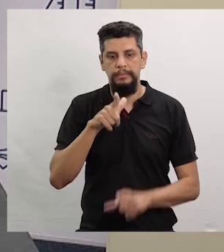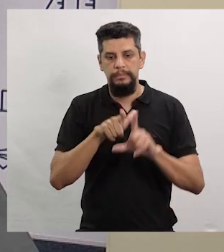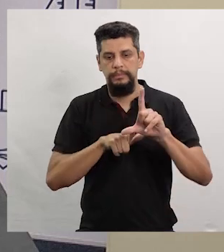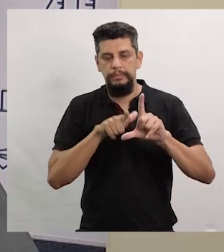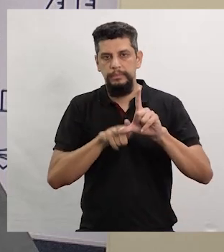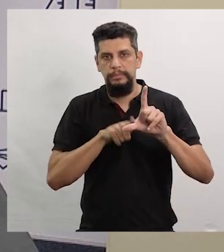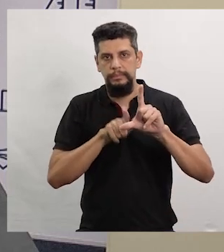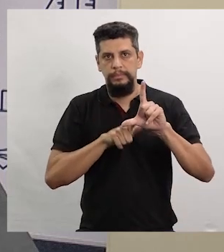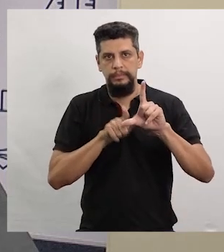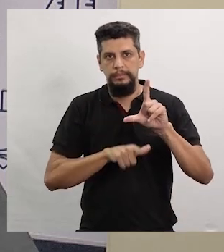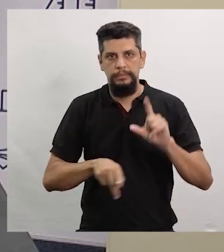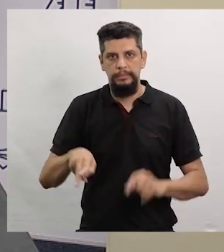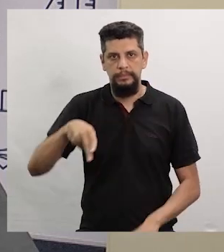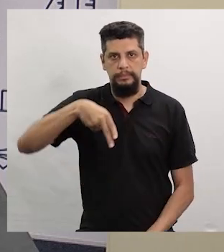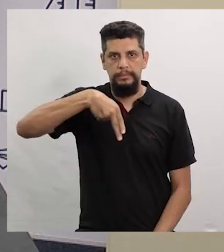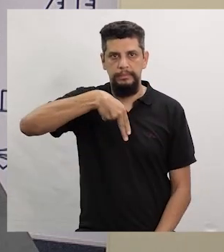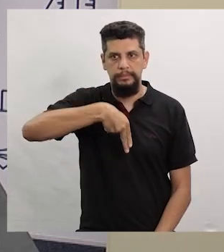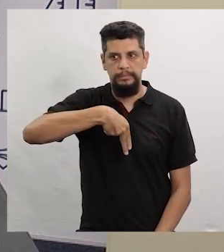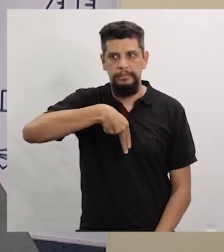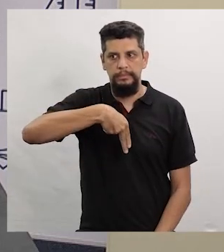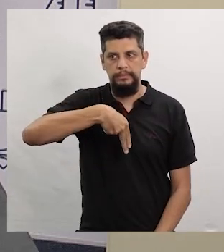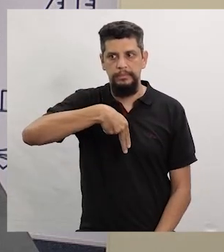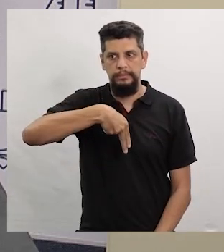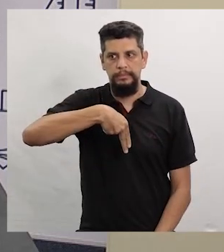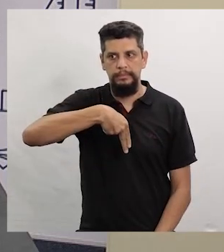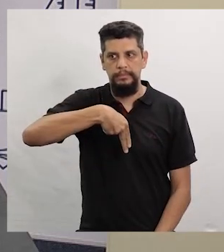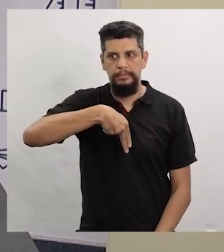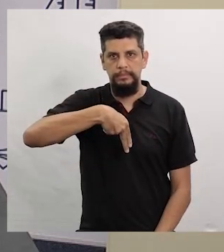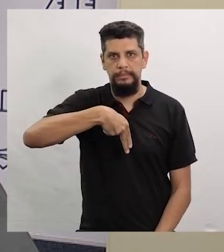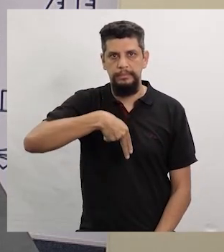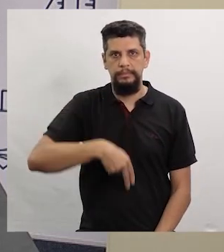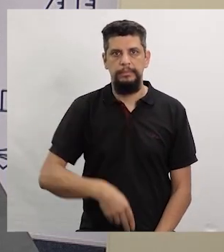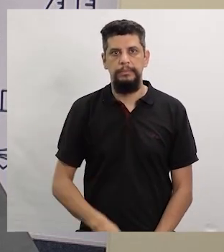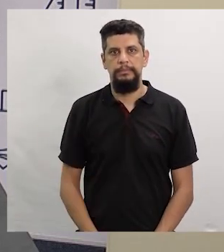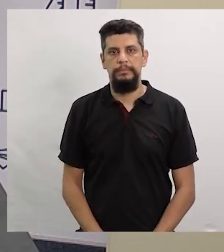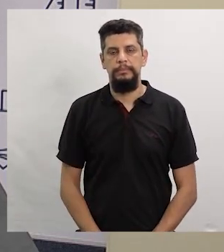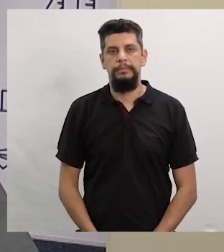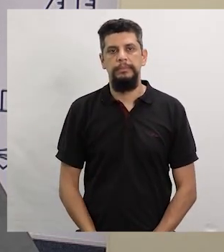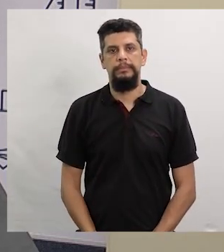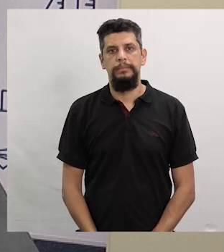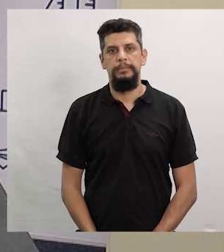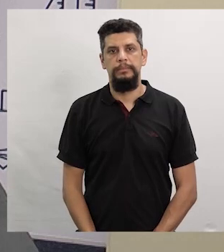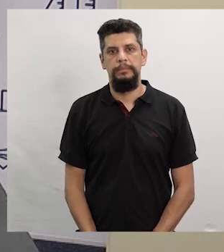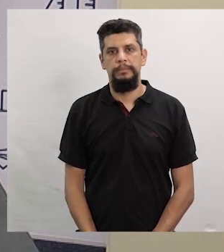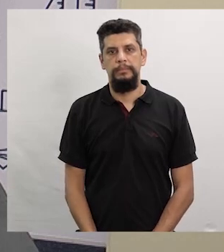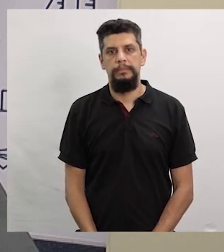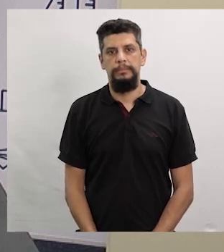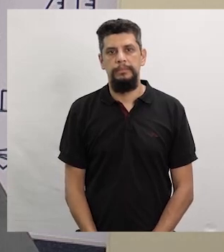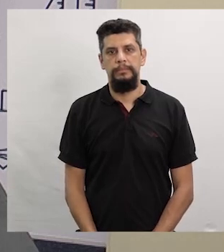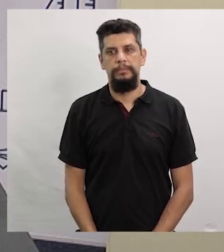a língua no céu da boca Hum E parece que o Sol Sai pelo nariz façam junto